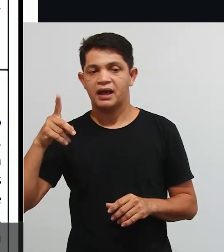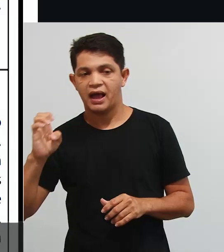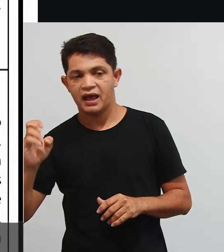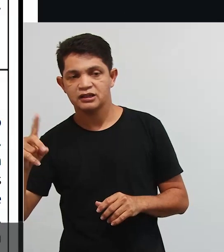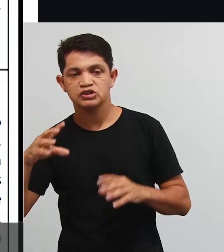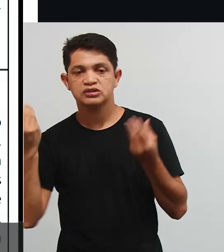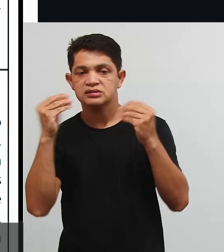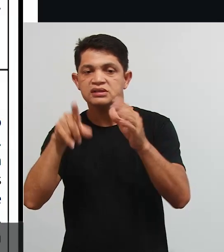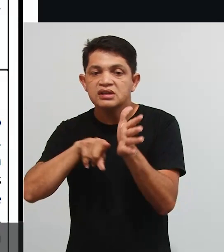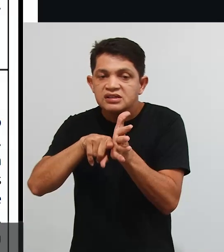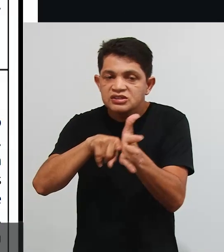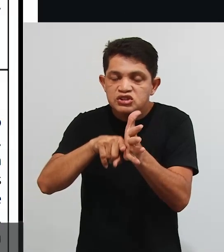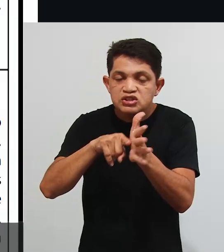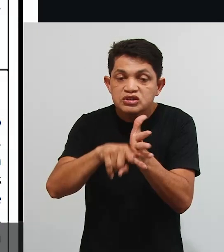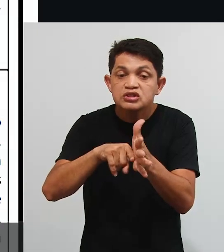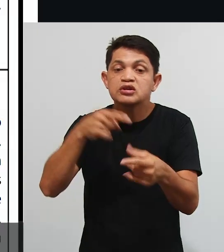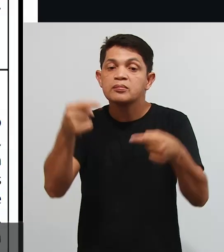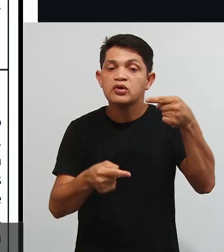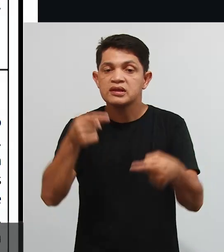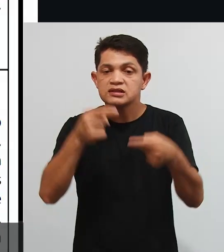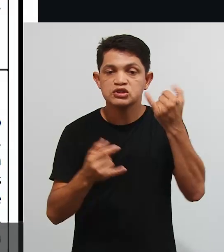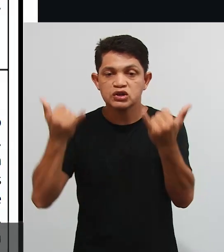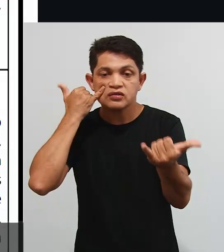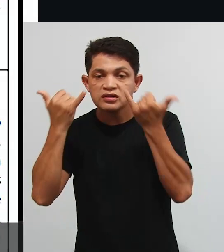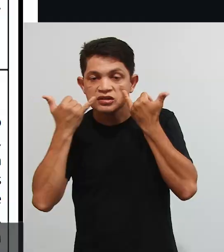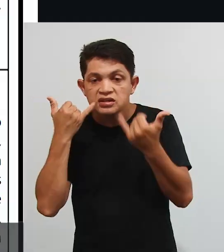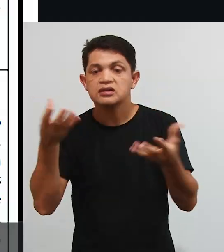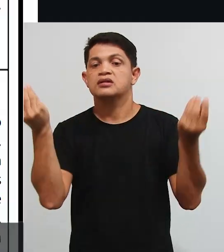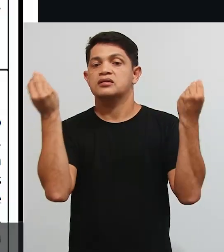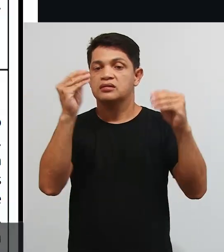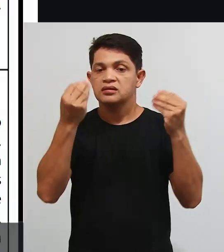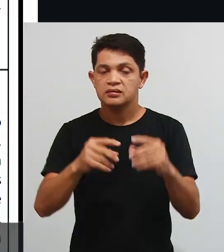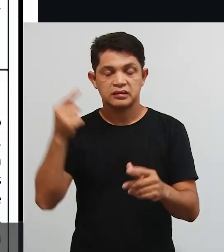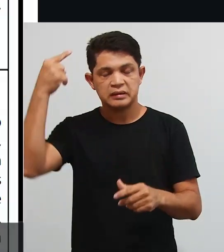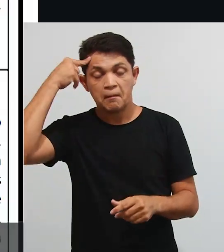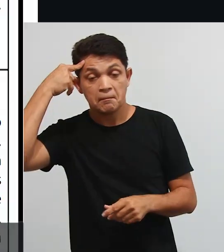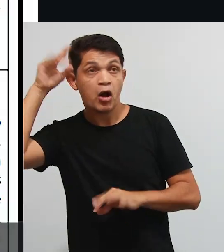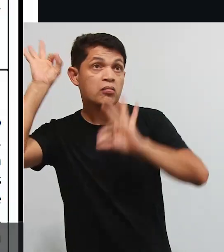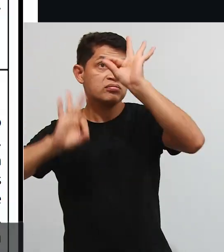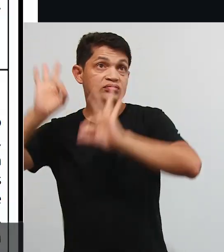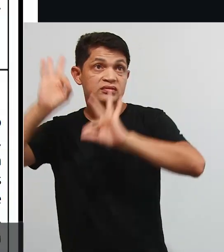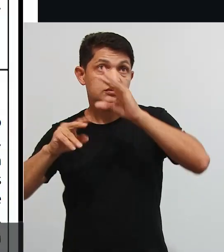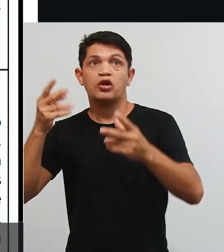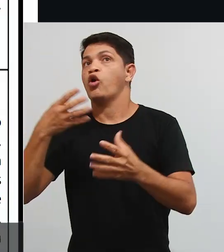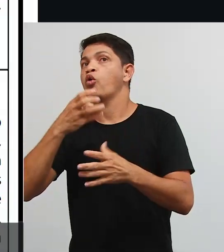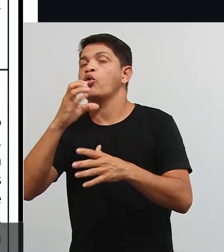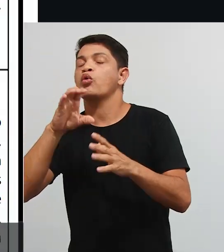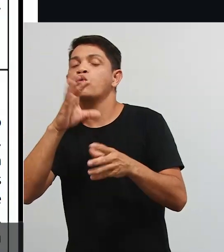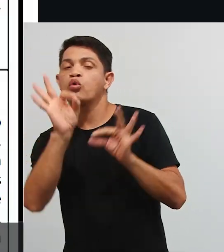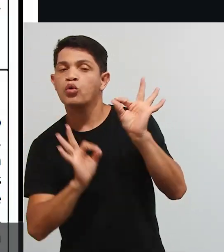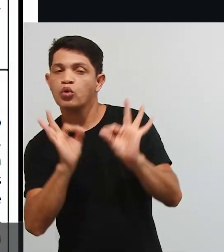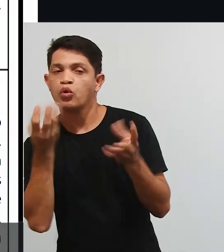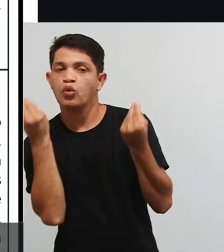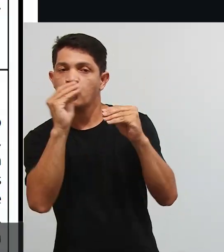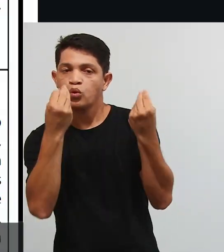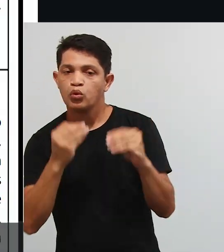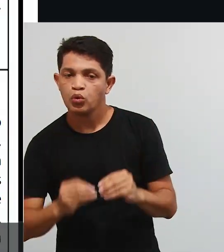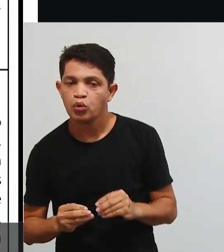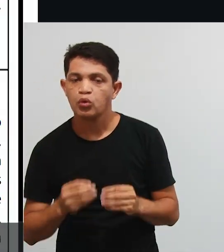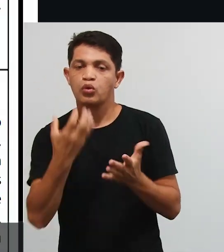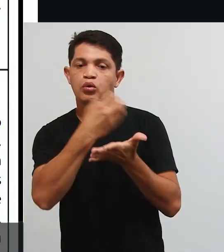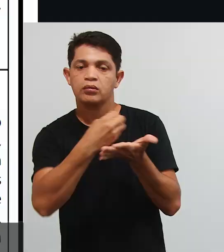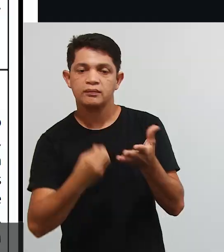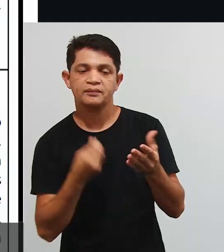que investiga especialmente políticas de formação docente, pensamento decolonial, produção de